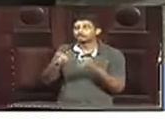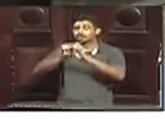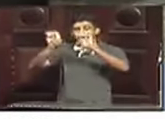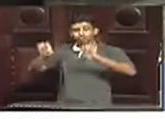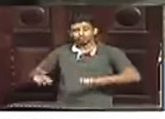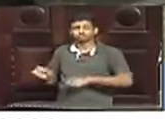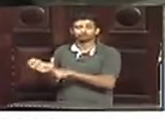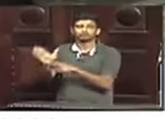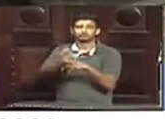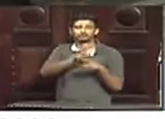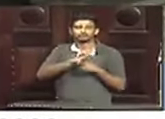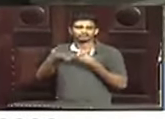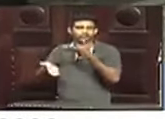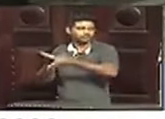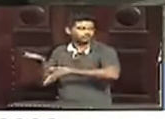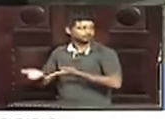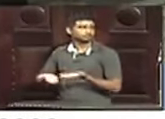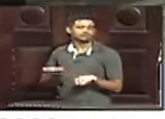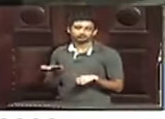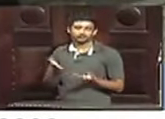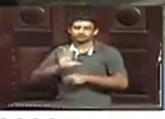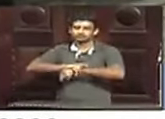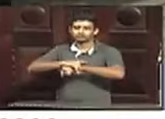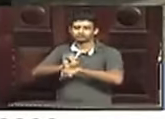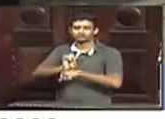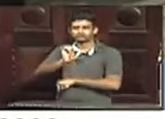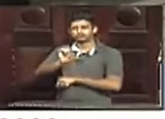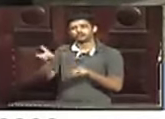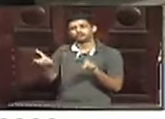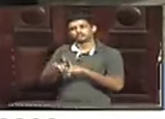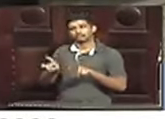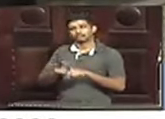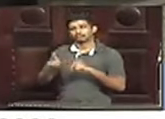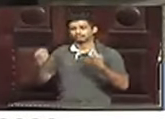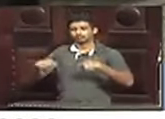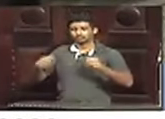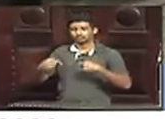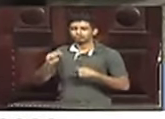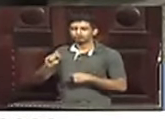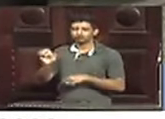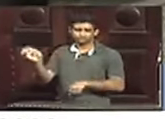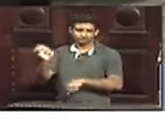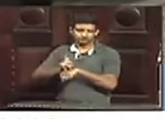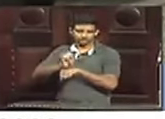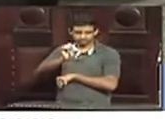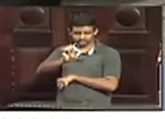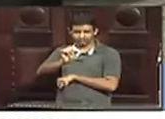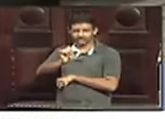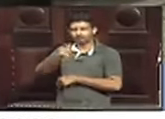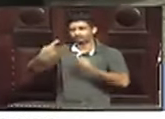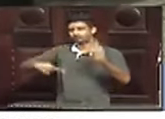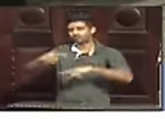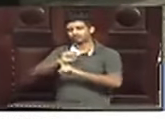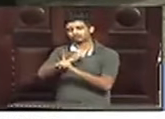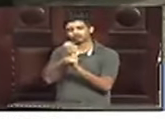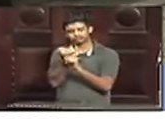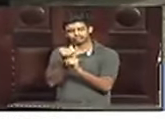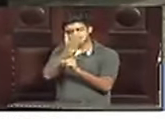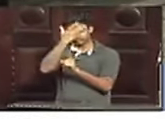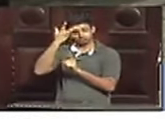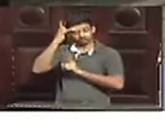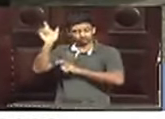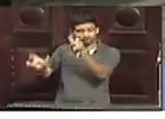falida da segurança do Estado. E se não houver também a chegada do Estado como política social e educacional, de